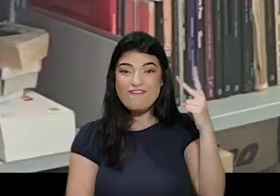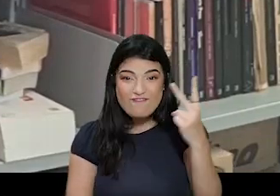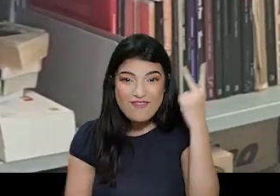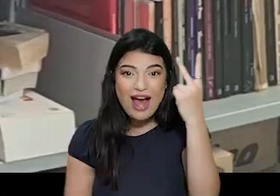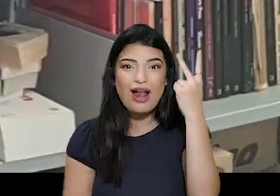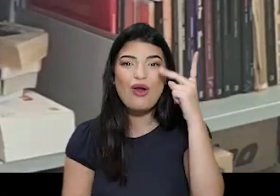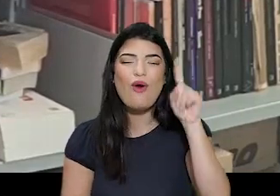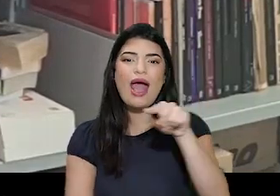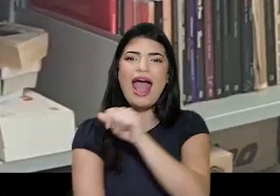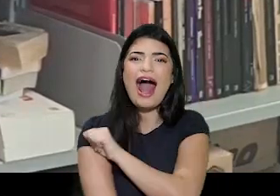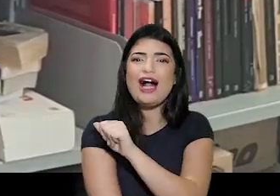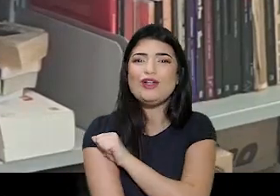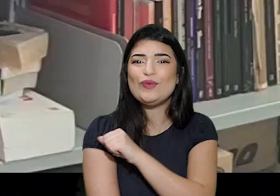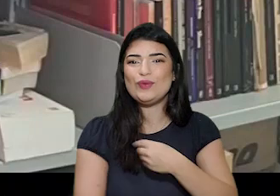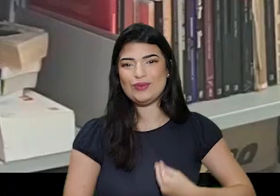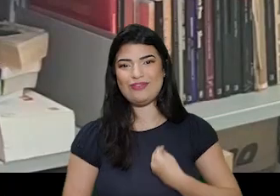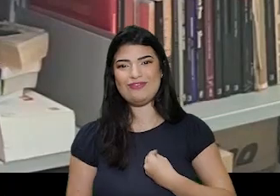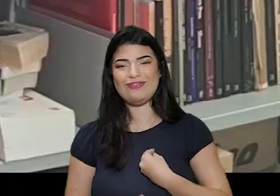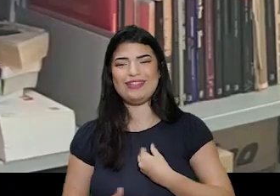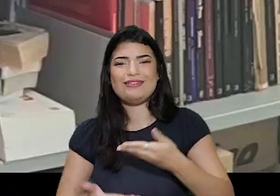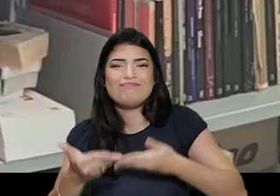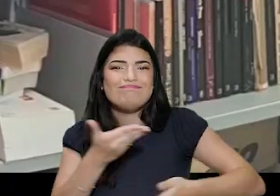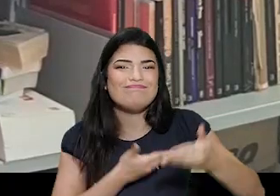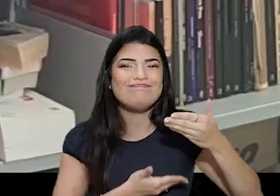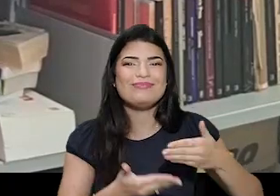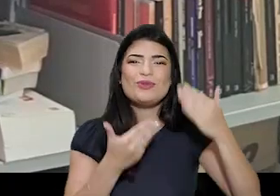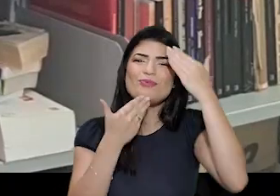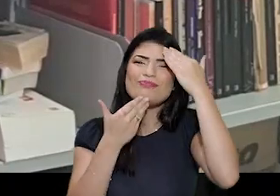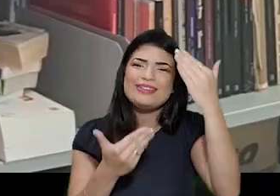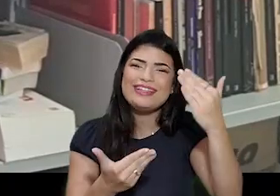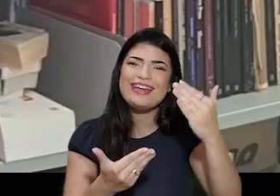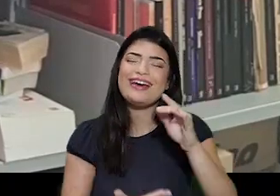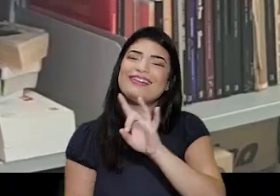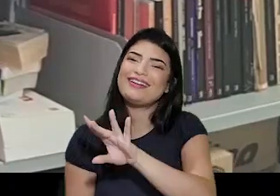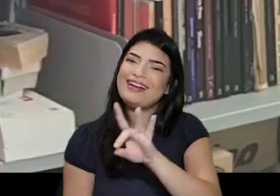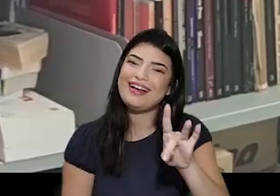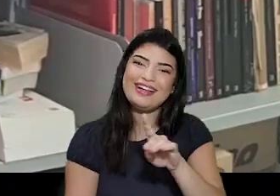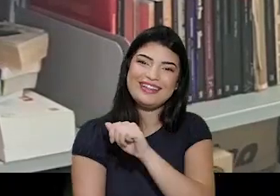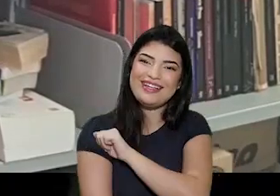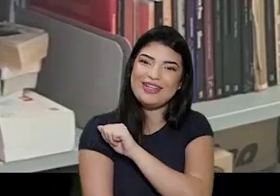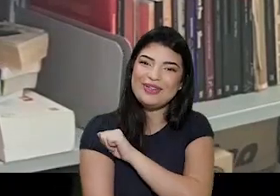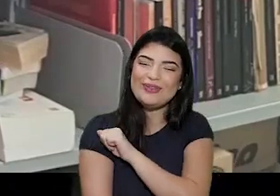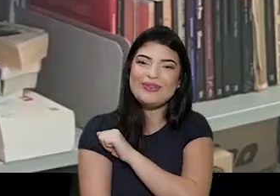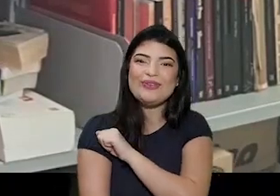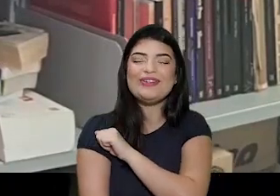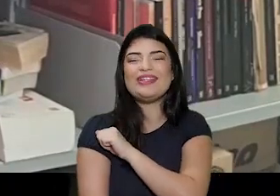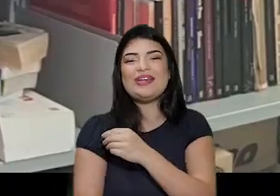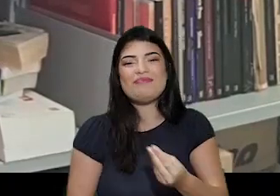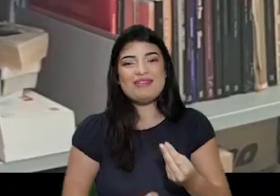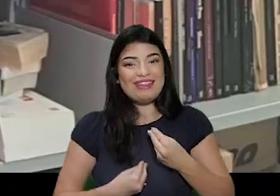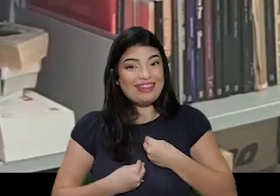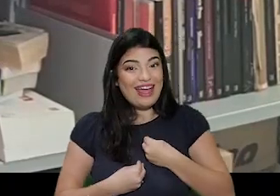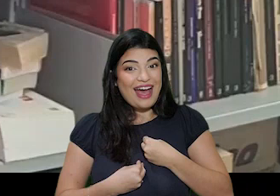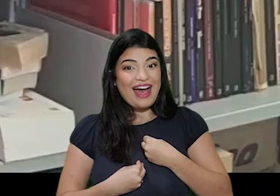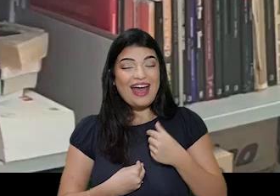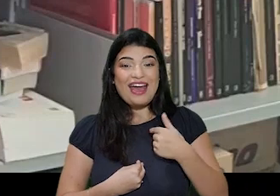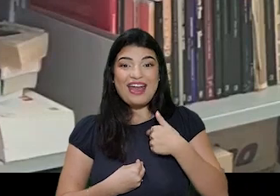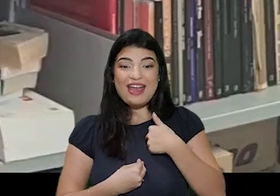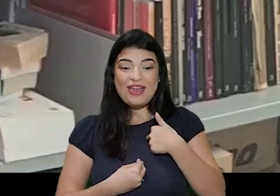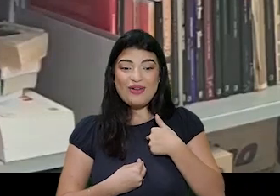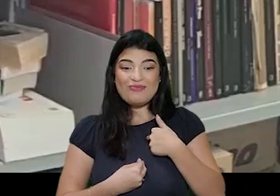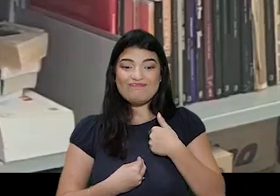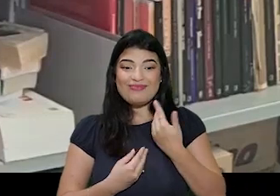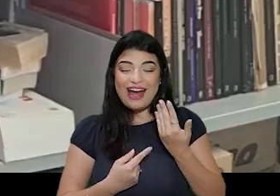valorização a gente tem dos alunos na nossa vida. Sou grata a todos. Sou grata pelo esse poder de